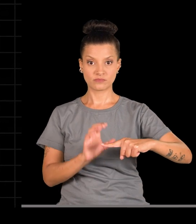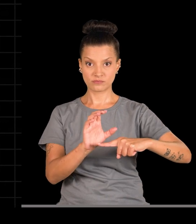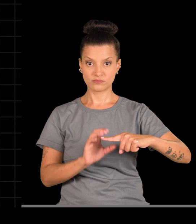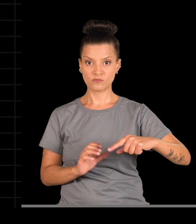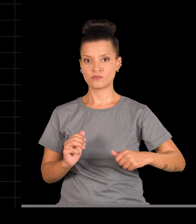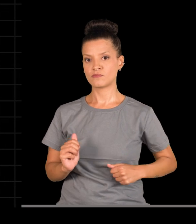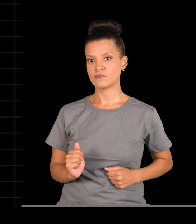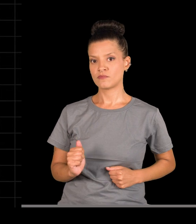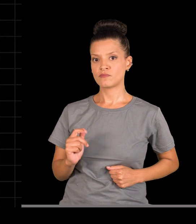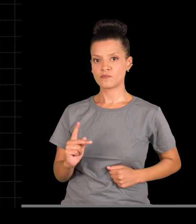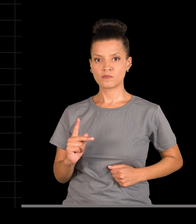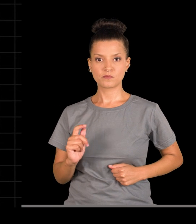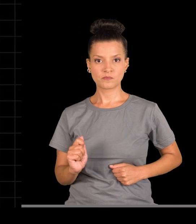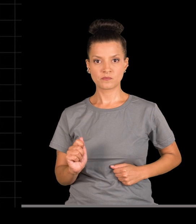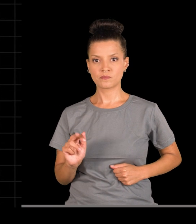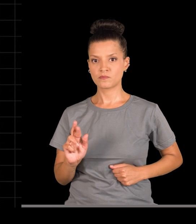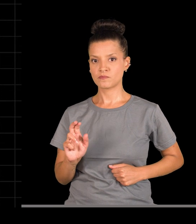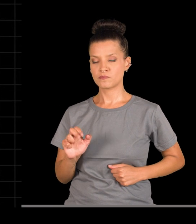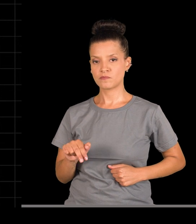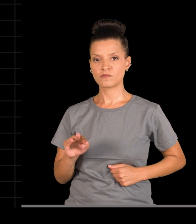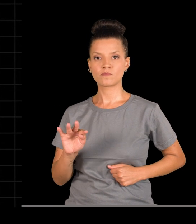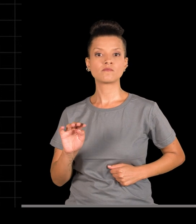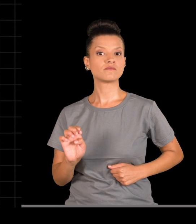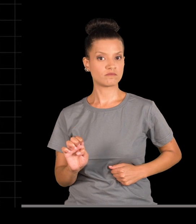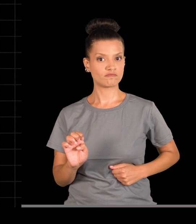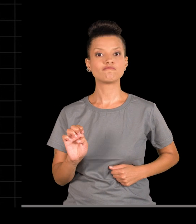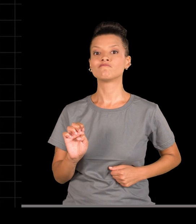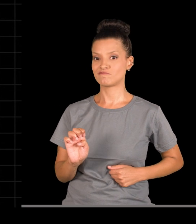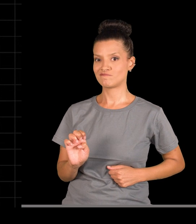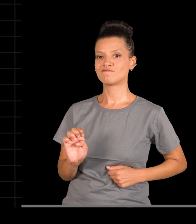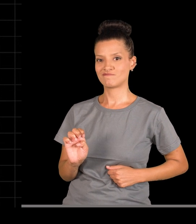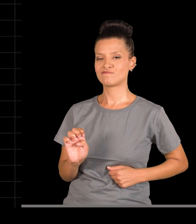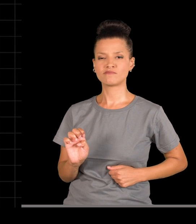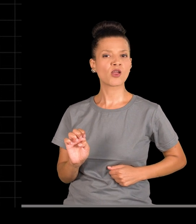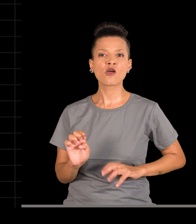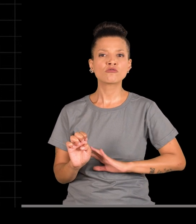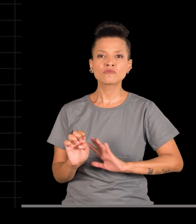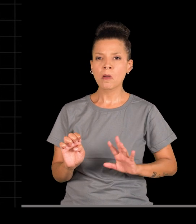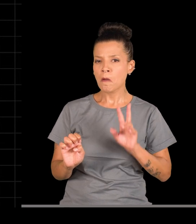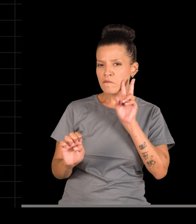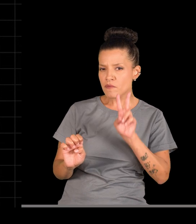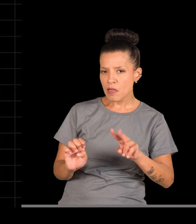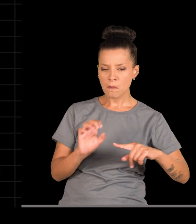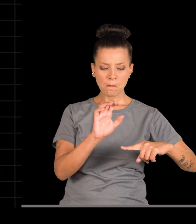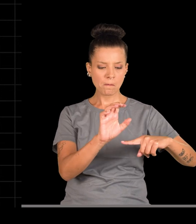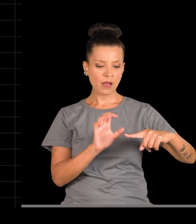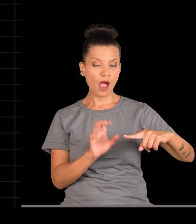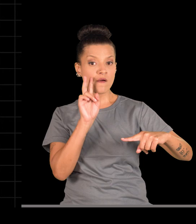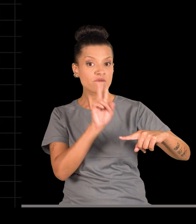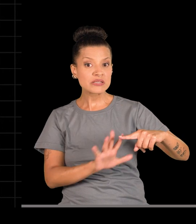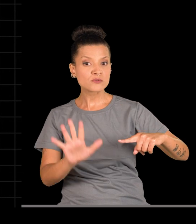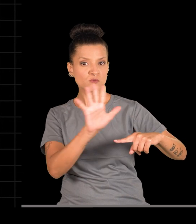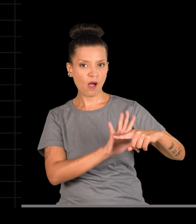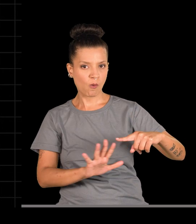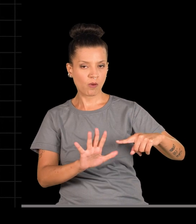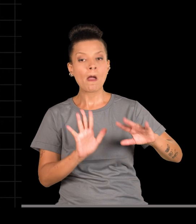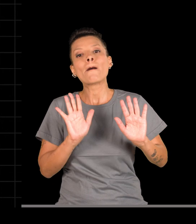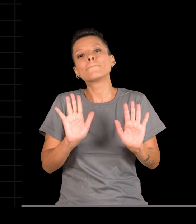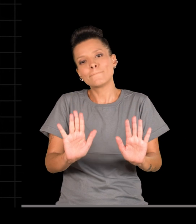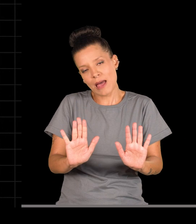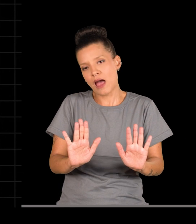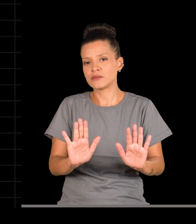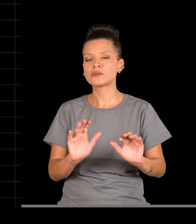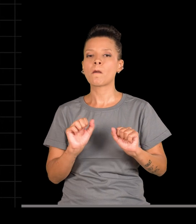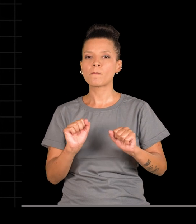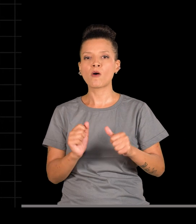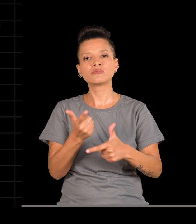que é chamada de fração aparente. Então, isso aqui tudo ó, vai me gerar uma fração aparente. Ela tem apenas a aparência de